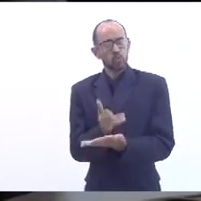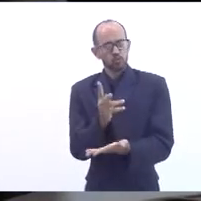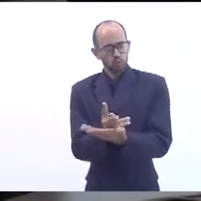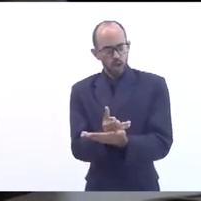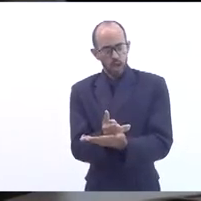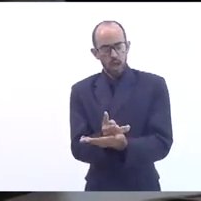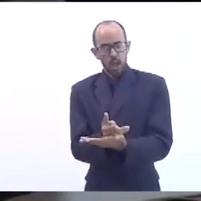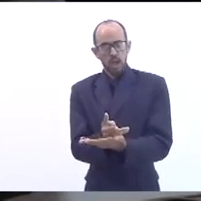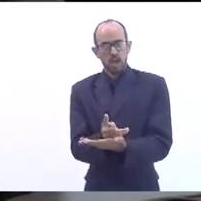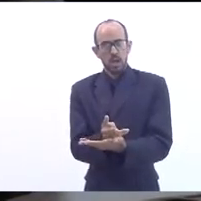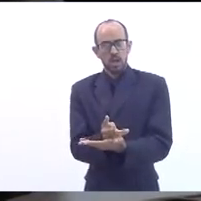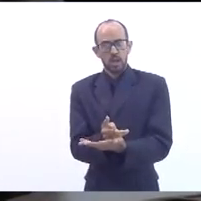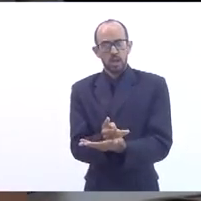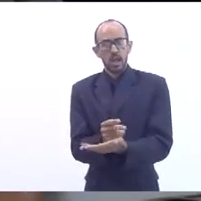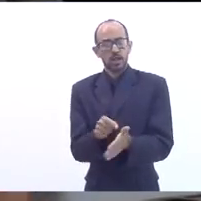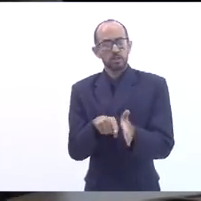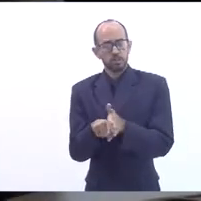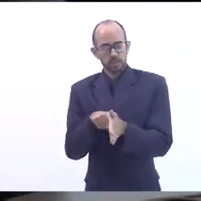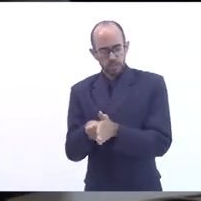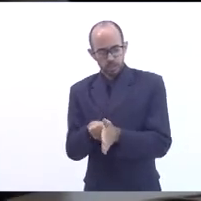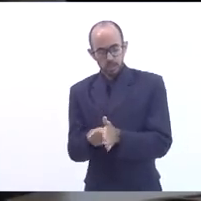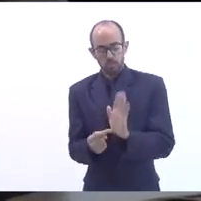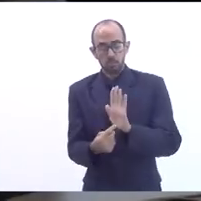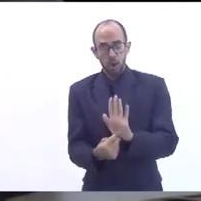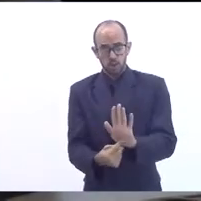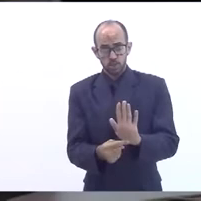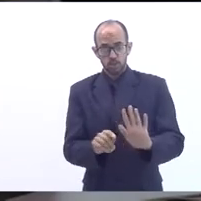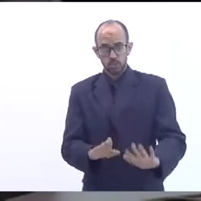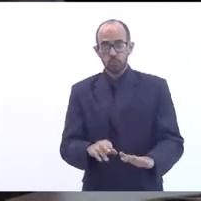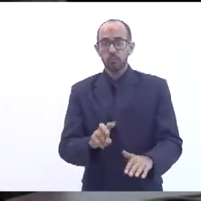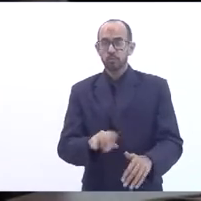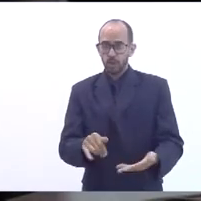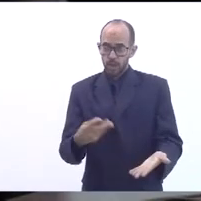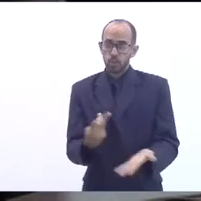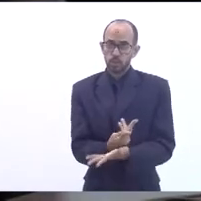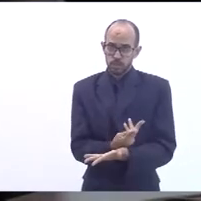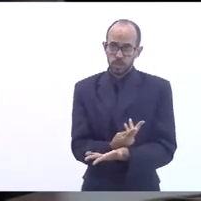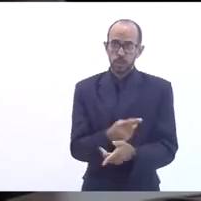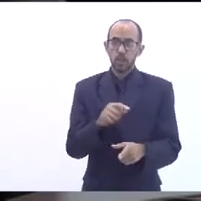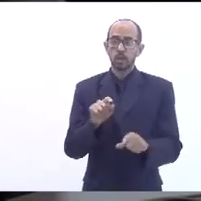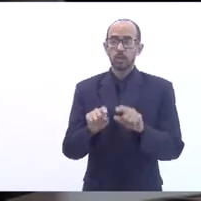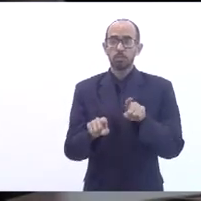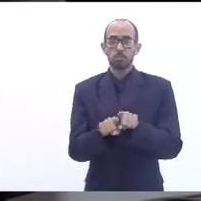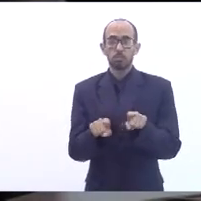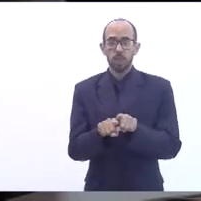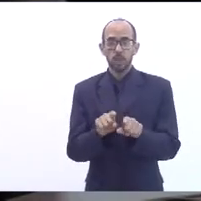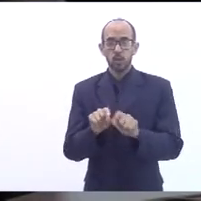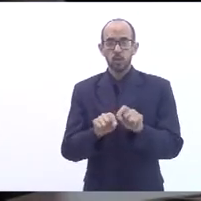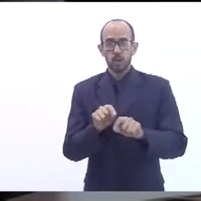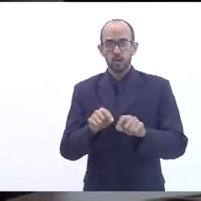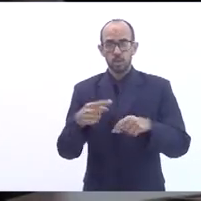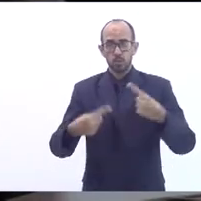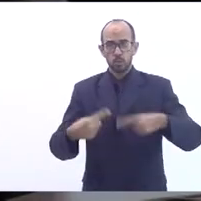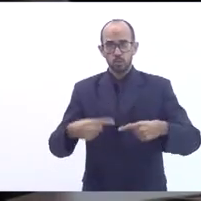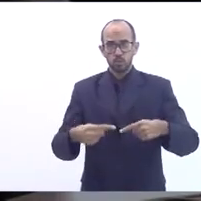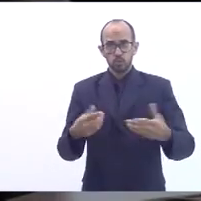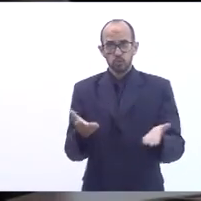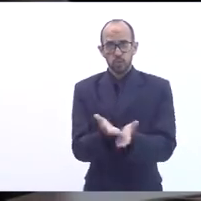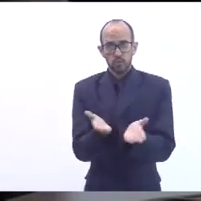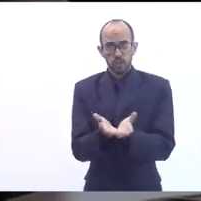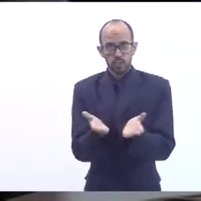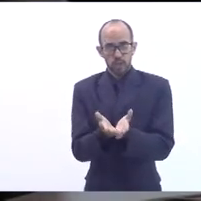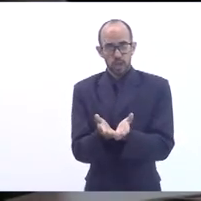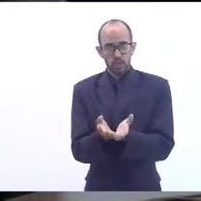várias pesquisas apontam nisso então vai acontecer por né de nós temos políticos evangélicos e